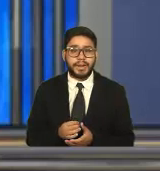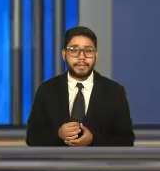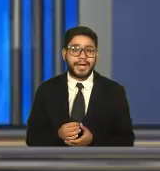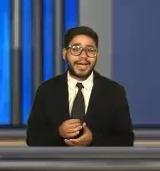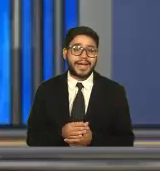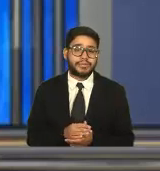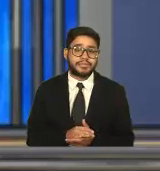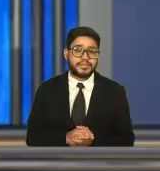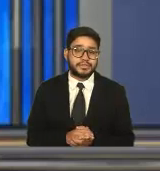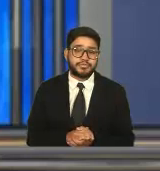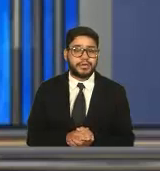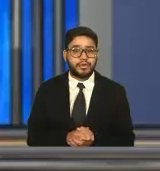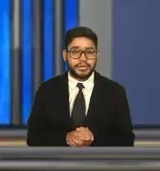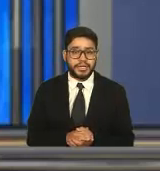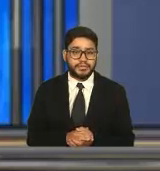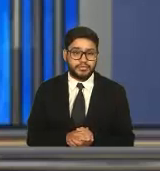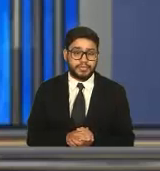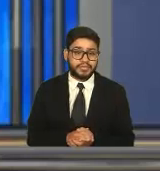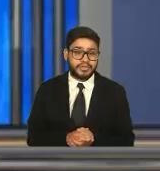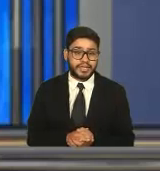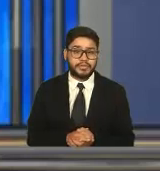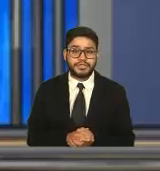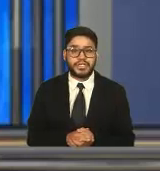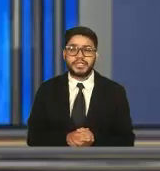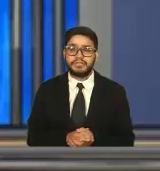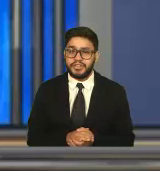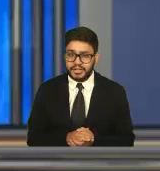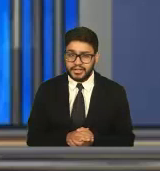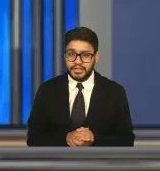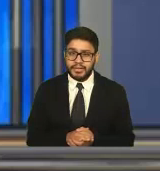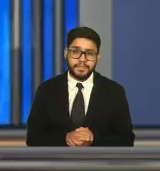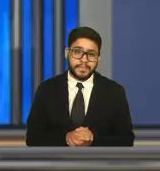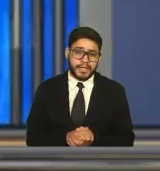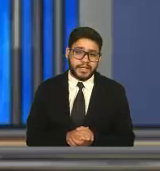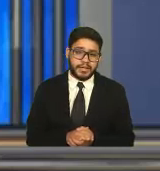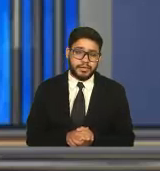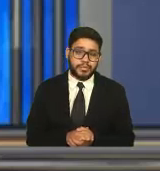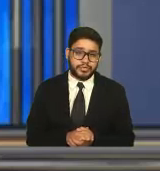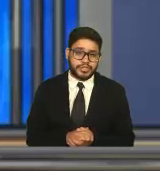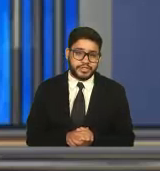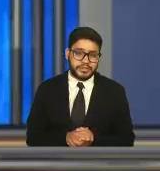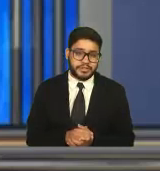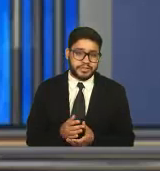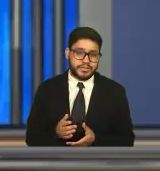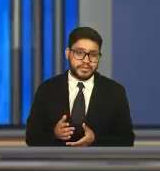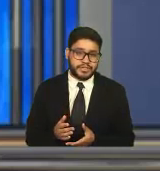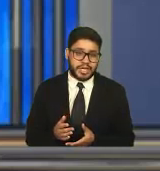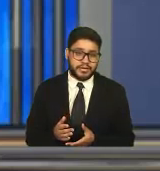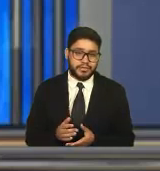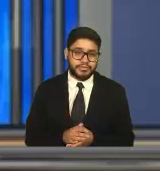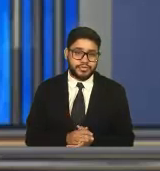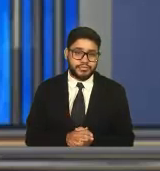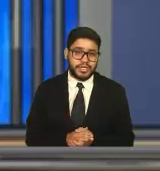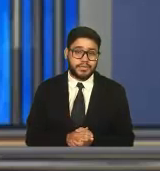dinheiro seria para pagar o conserto de uma Kombi que eles usam para vender caldo de cana na feira lembrou o motorista